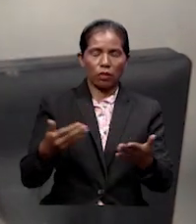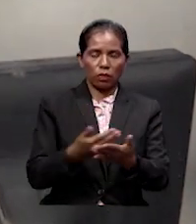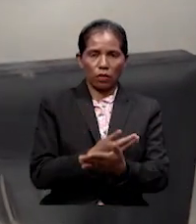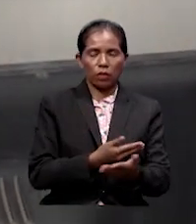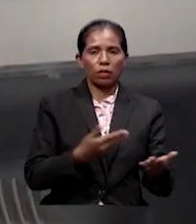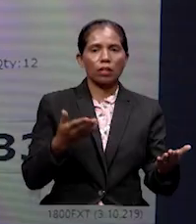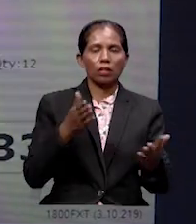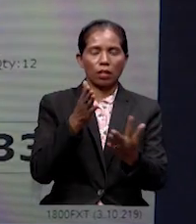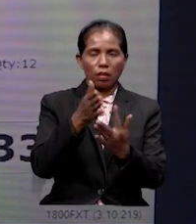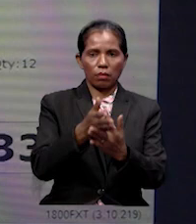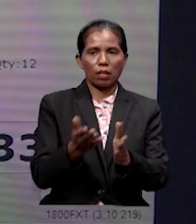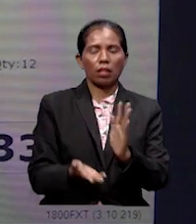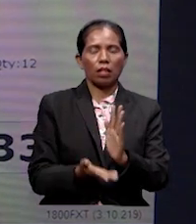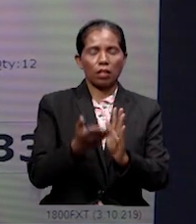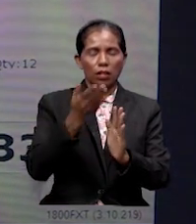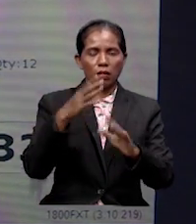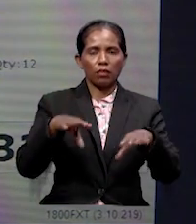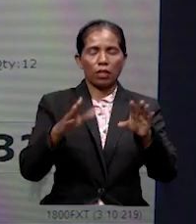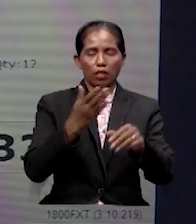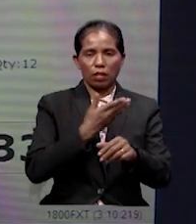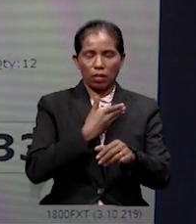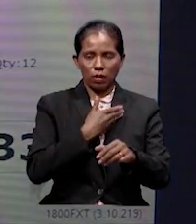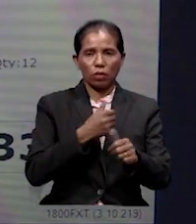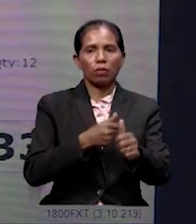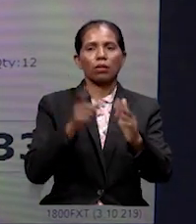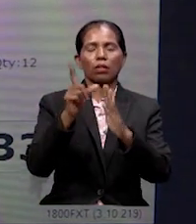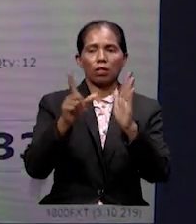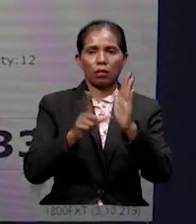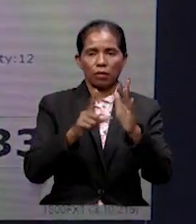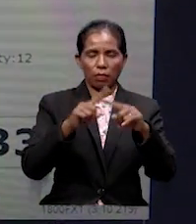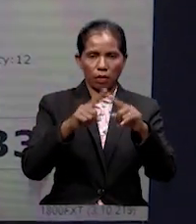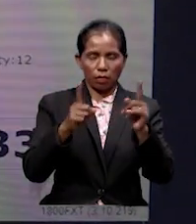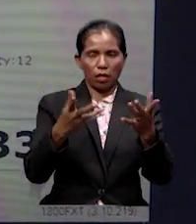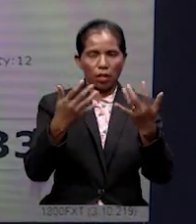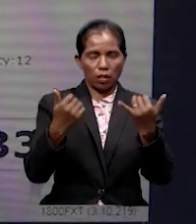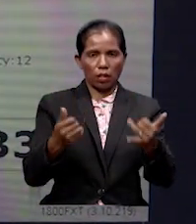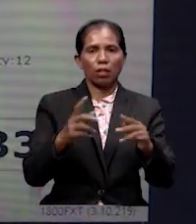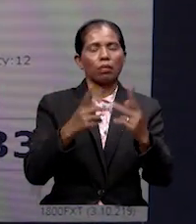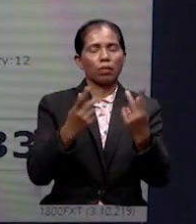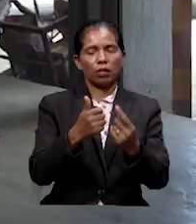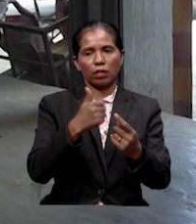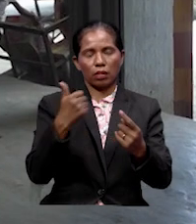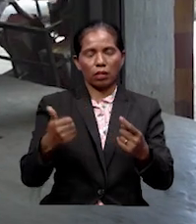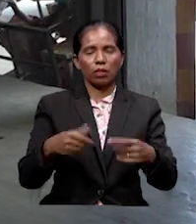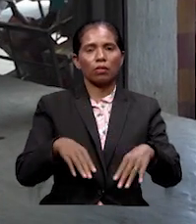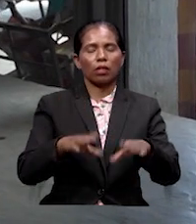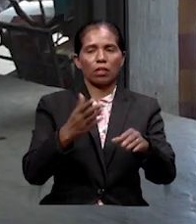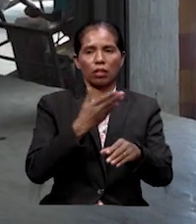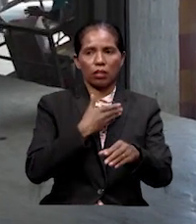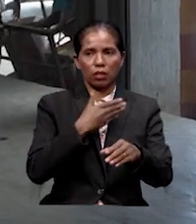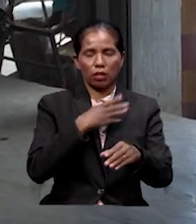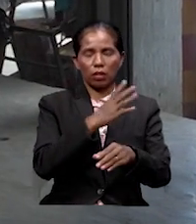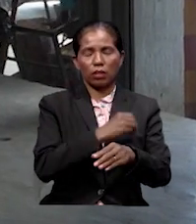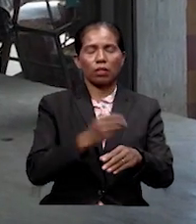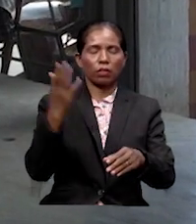tamane makasay niya foling tuirlay may be dadaong ne empresa balong hasay ona sa sang stok tuang